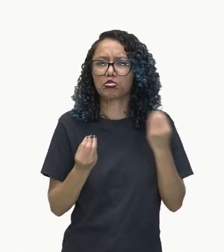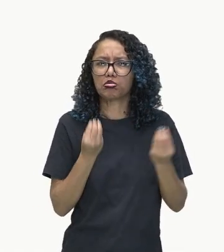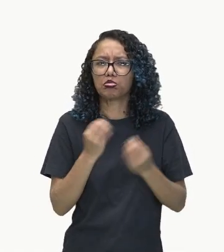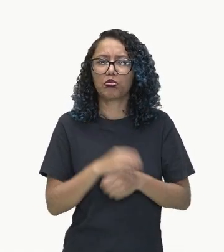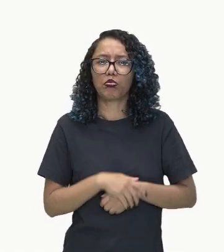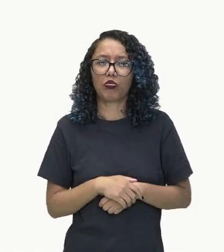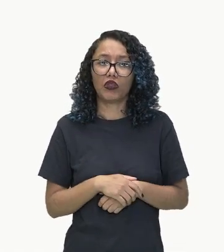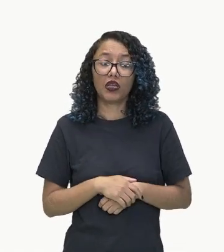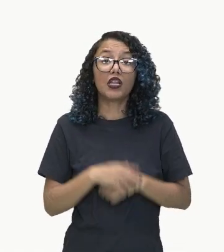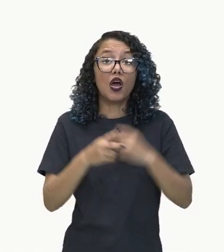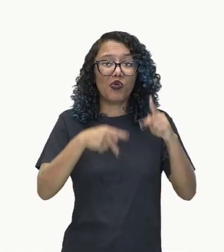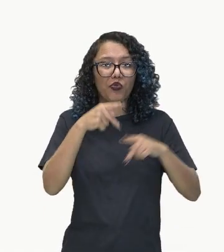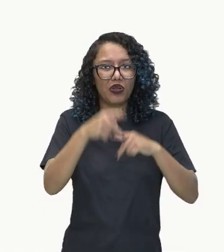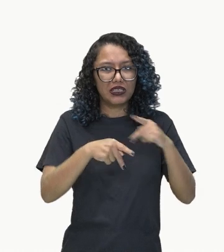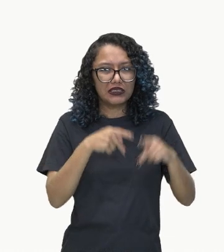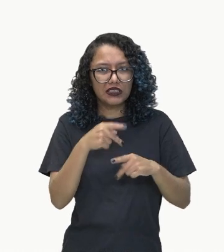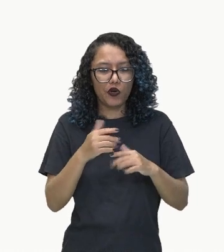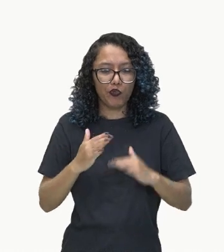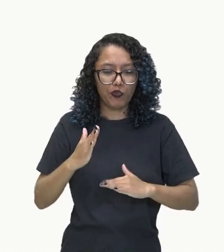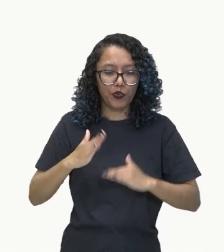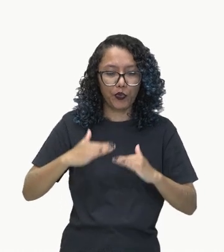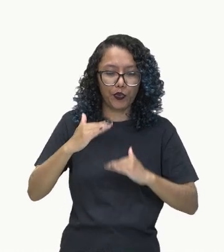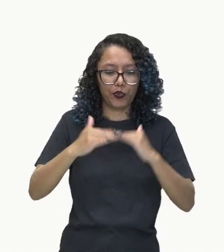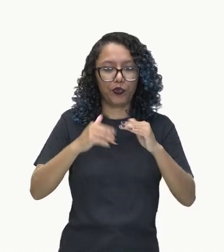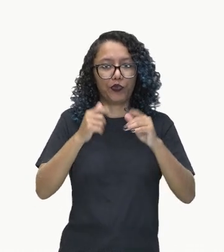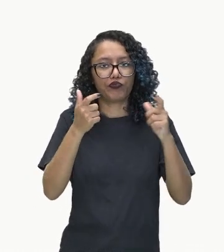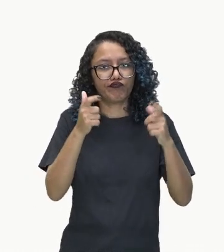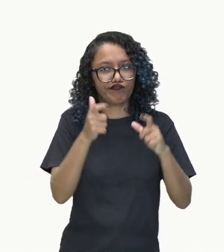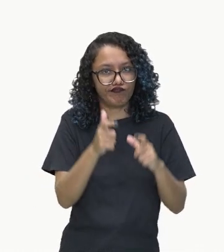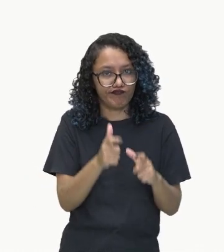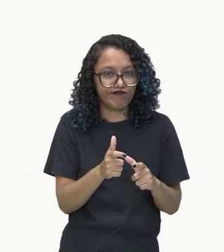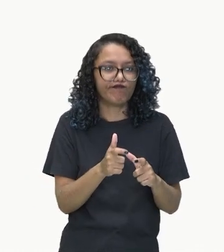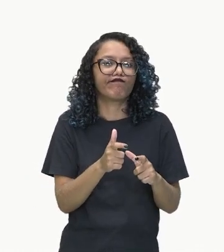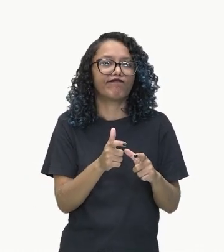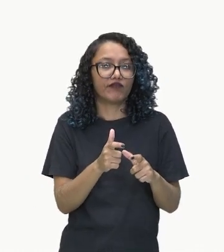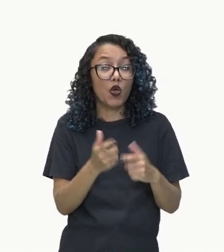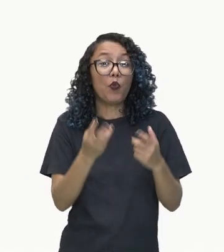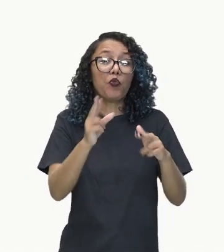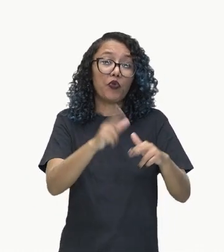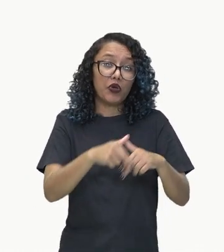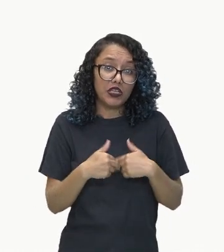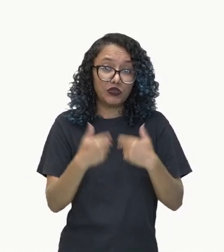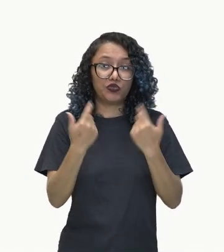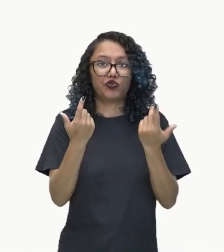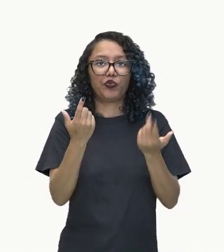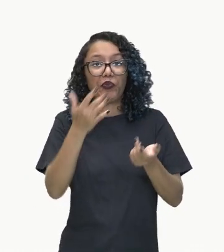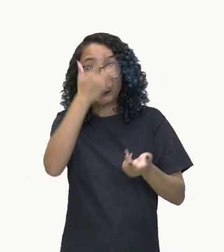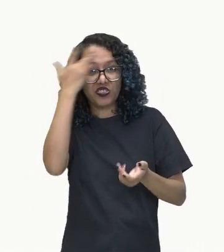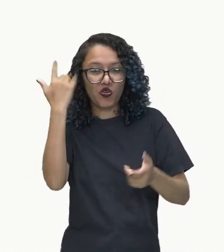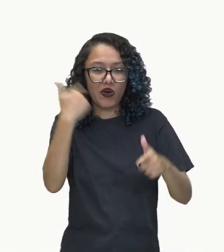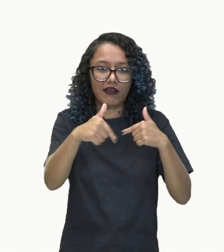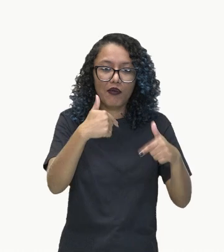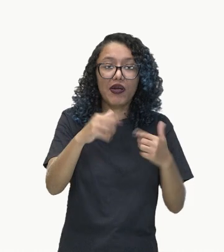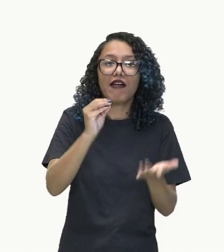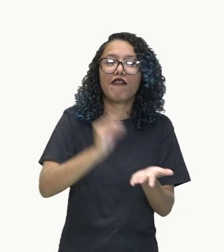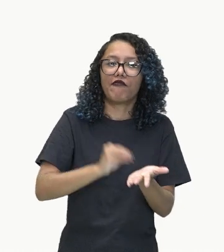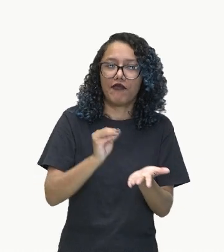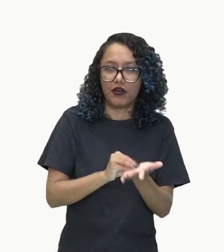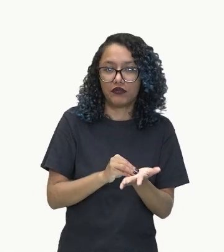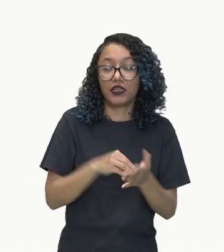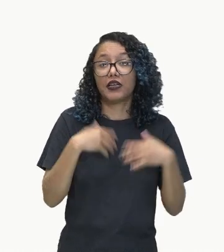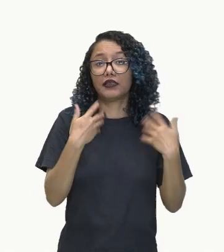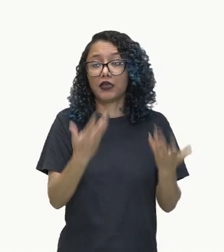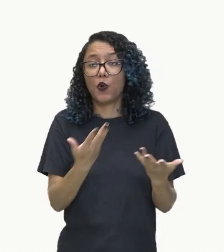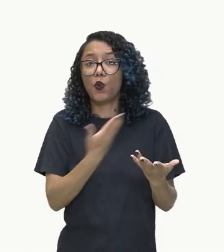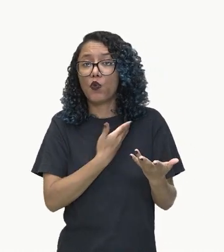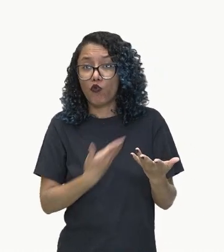da população, né? Ou seja, vai resultar numa escassez da mão de obra que eu já apresentei para vocês, e isso faz com que o governo acabe